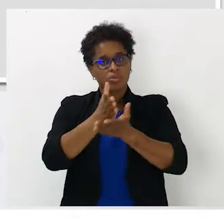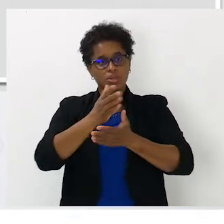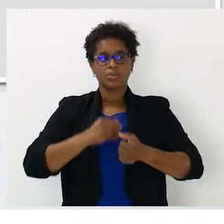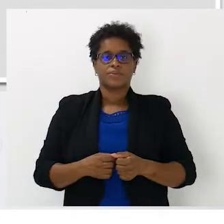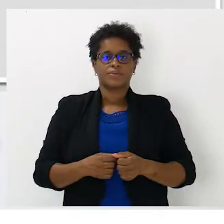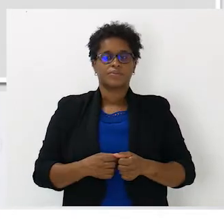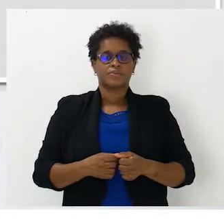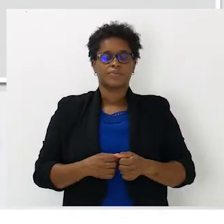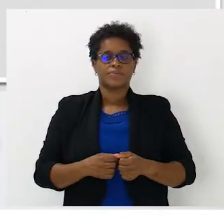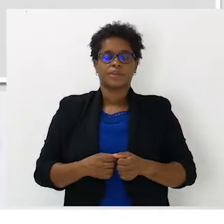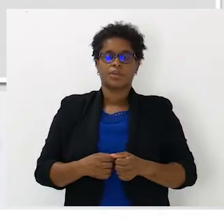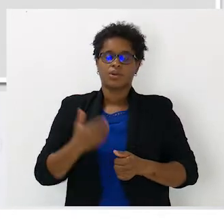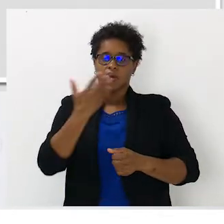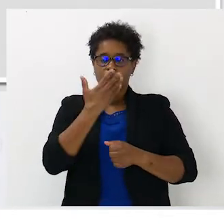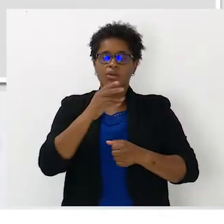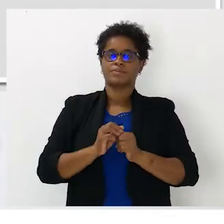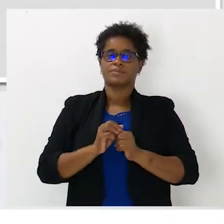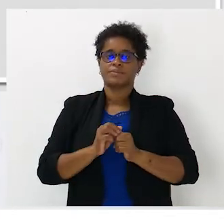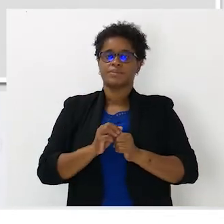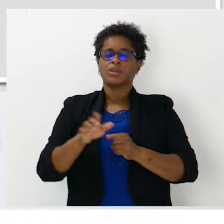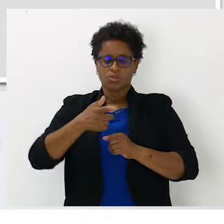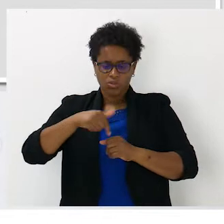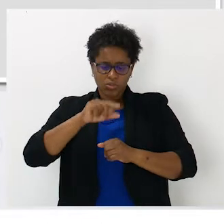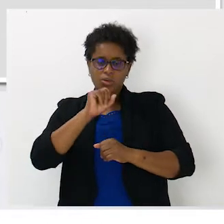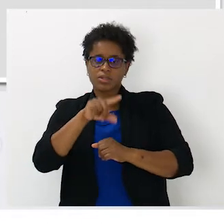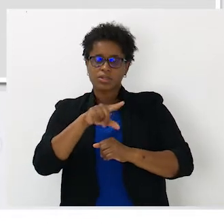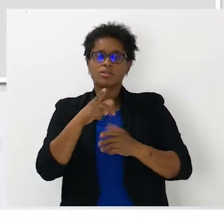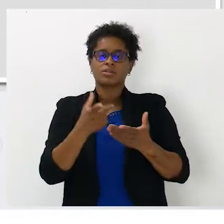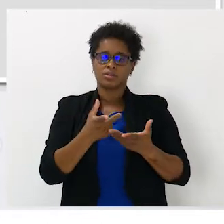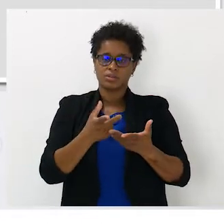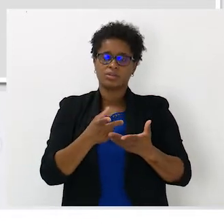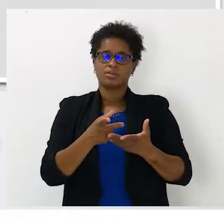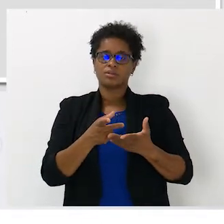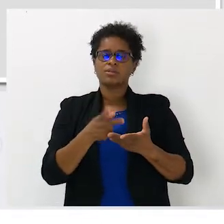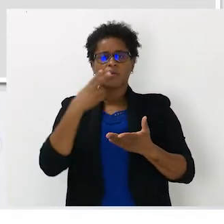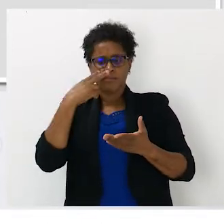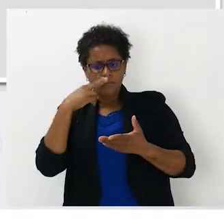continuando com a nossa aula, podemos ainda observar